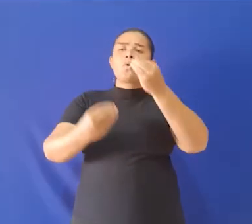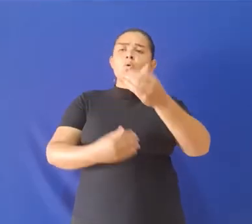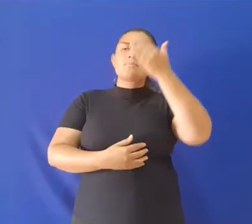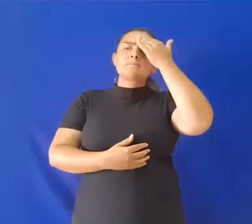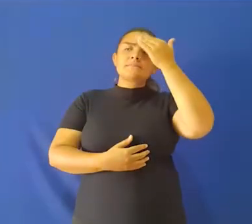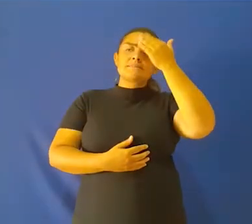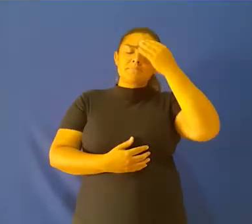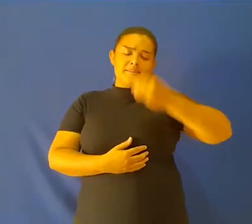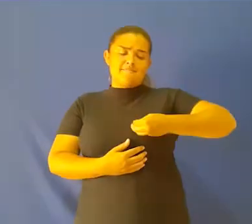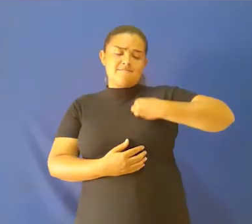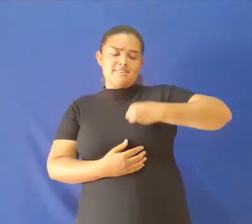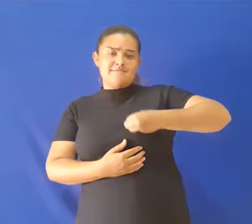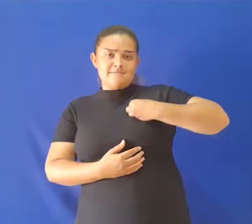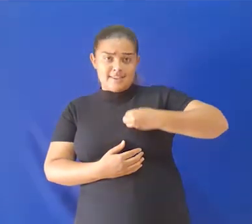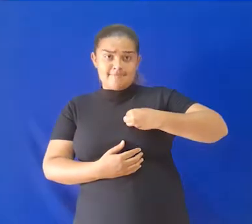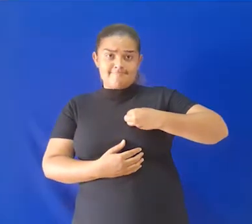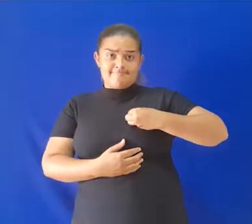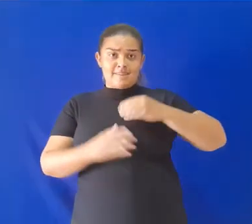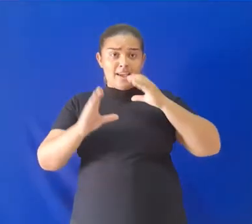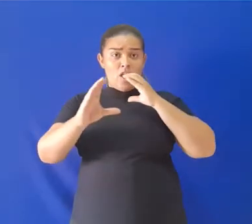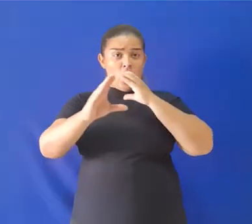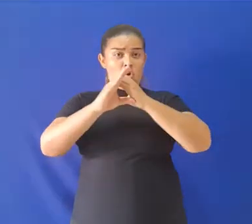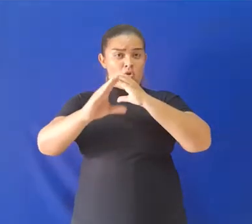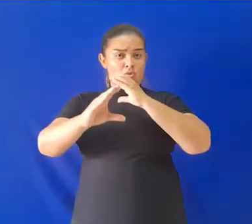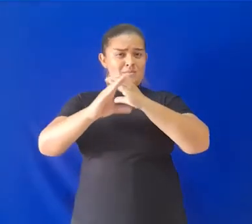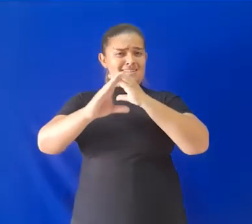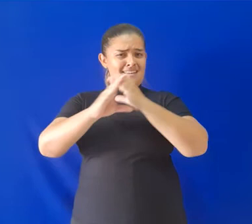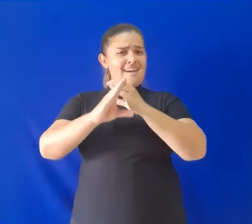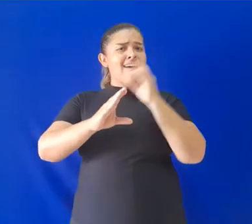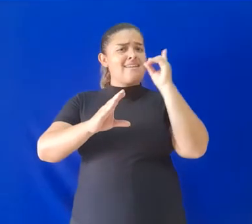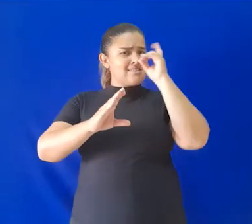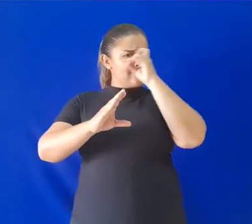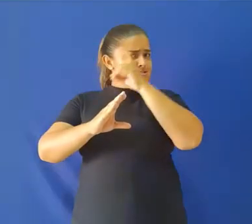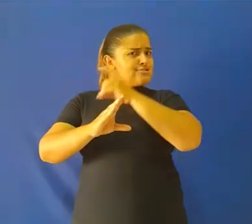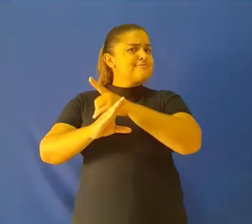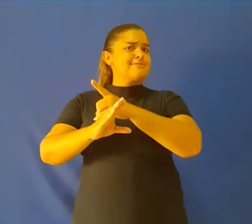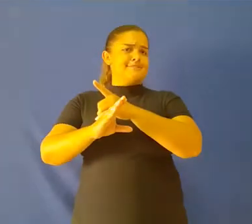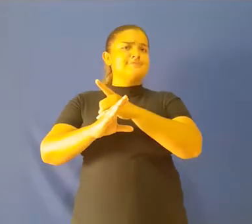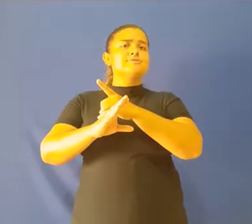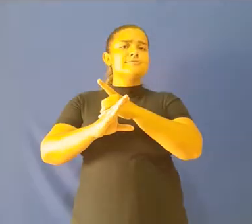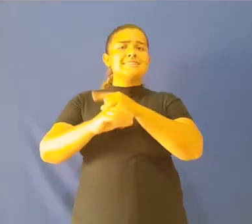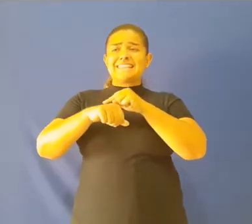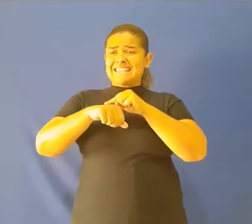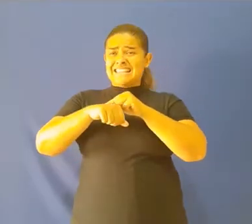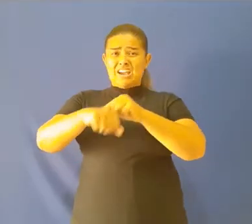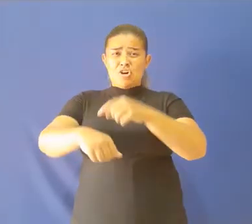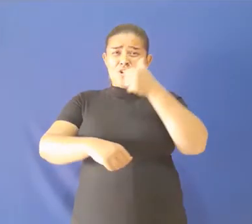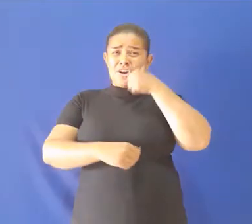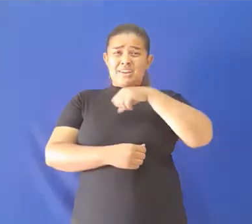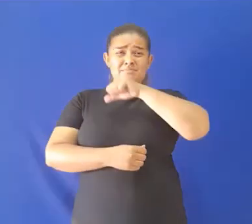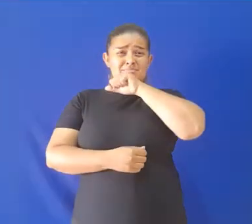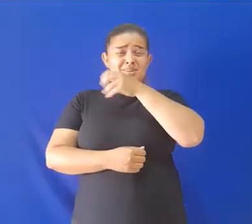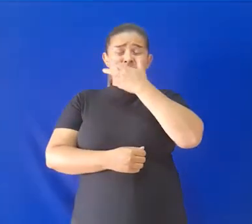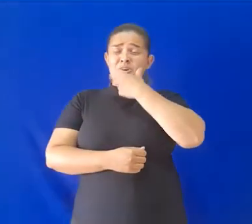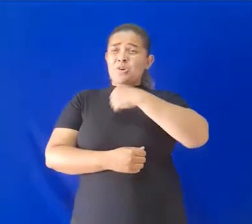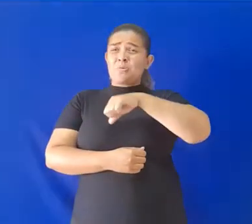lidar com essa situação é extremamente difícil. O